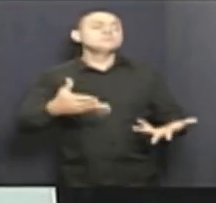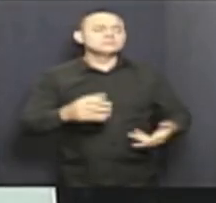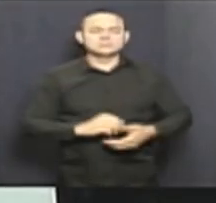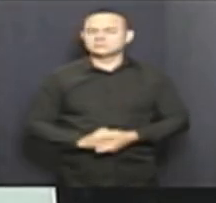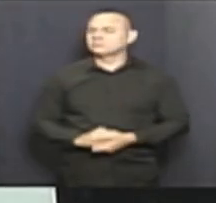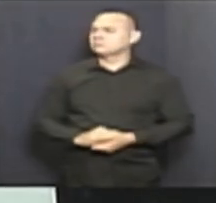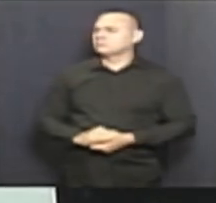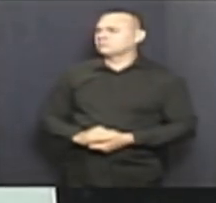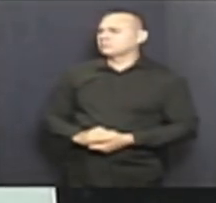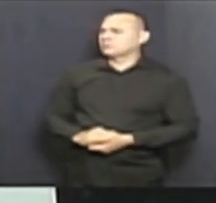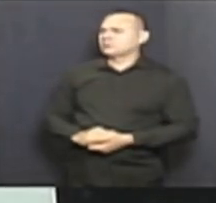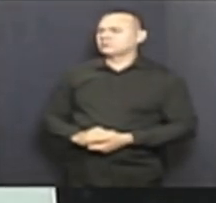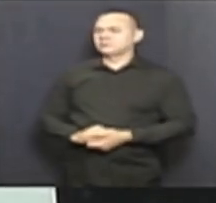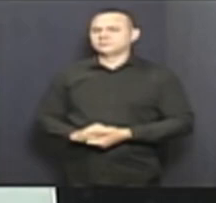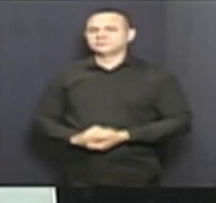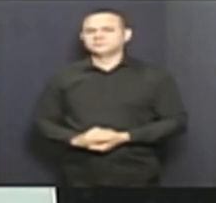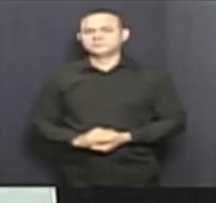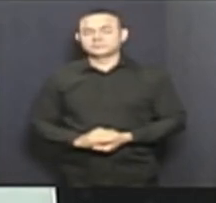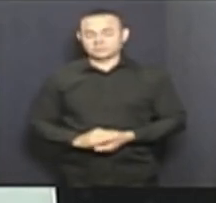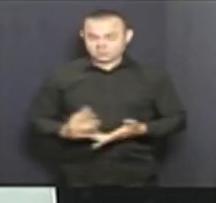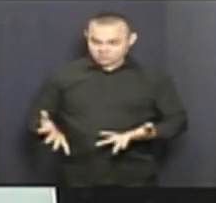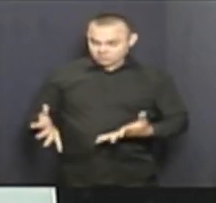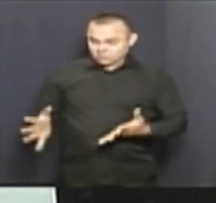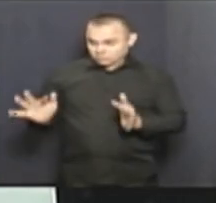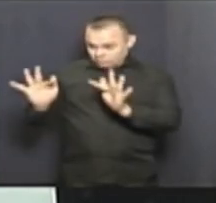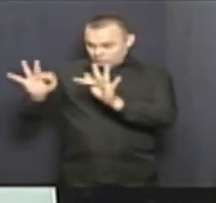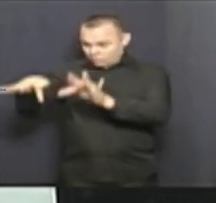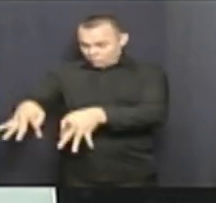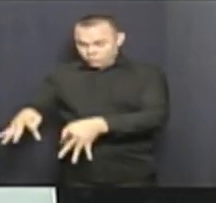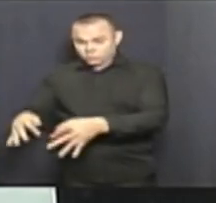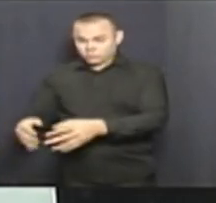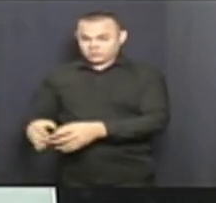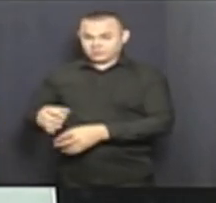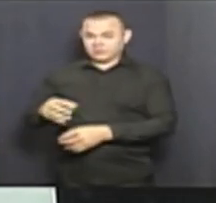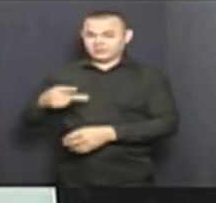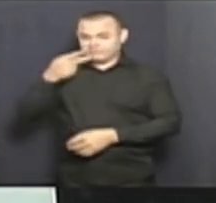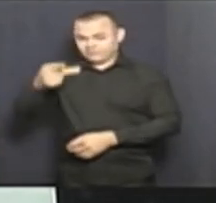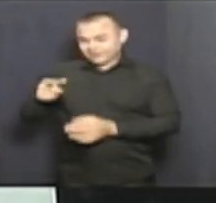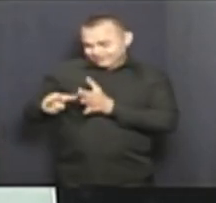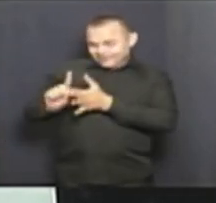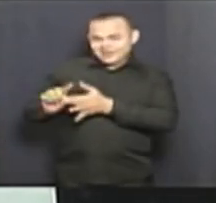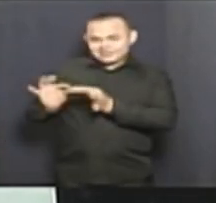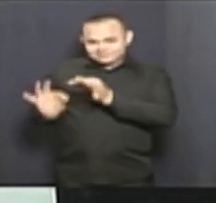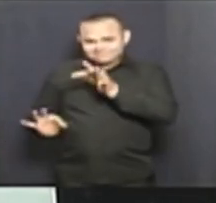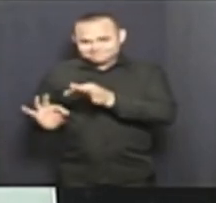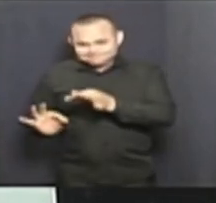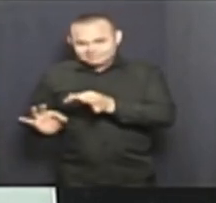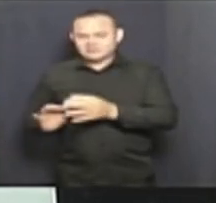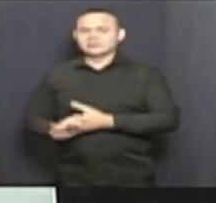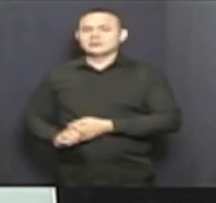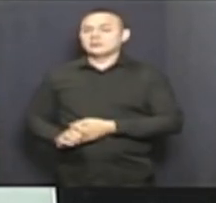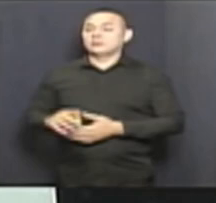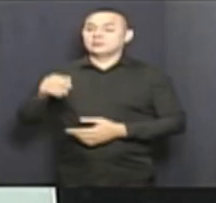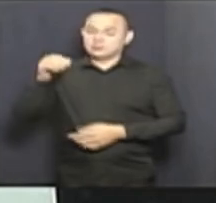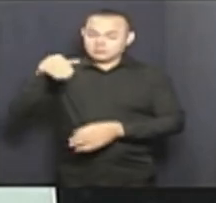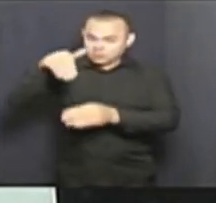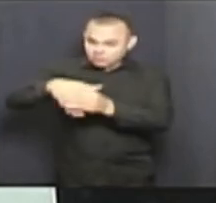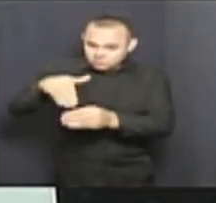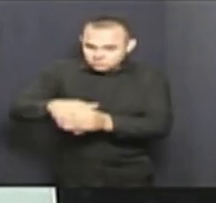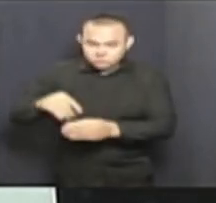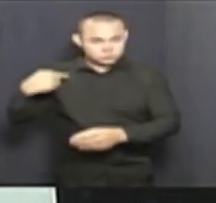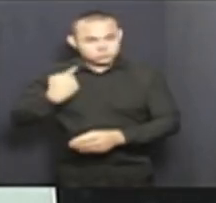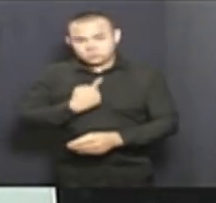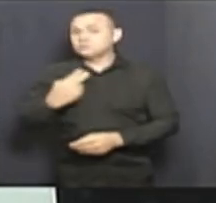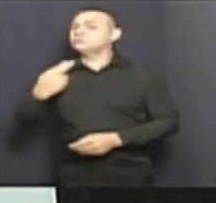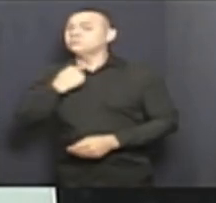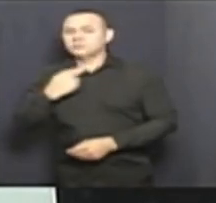agora sou eu para concluir minha fala anterior só que ele queria terminar assim eleitor nós não podemos ter